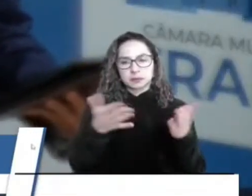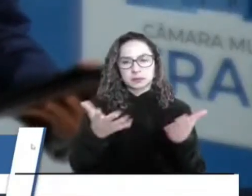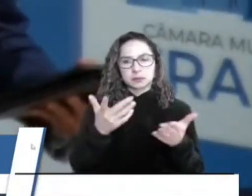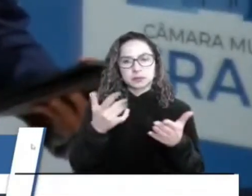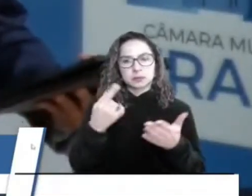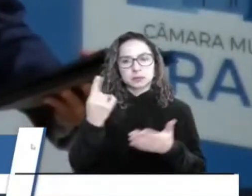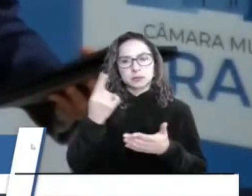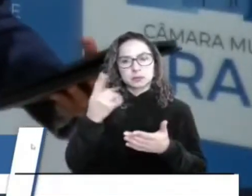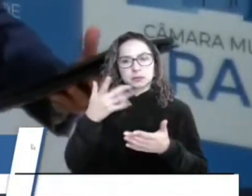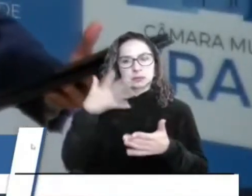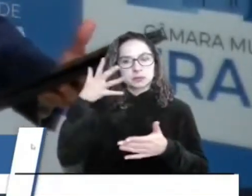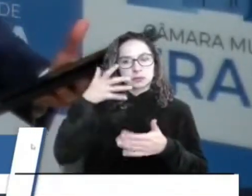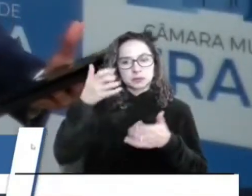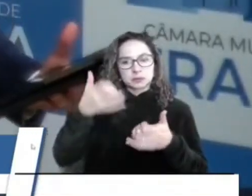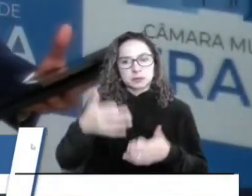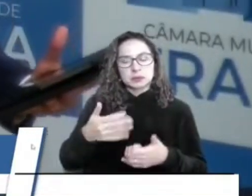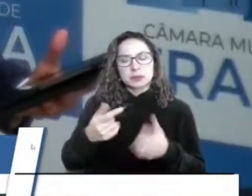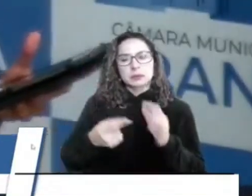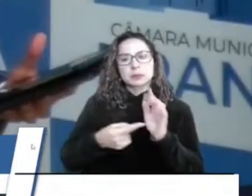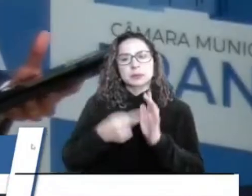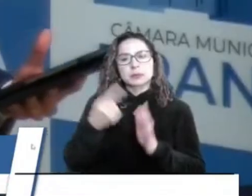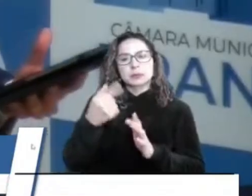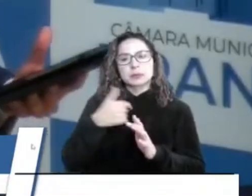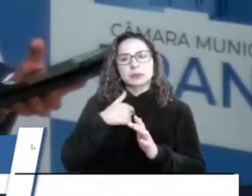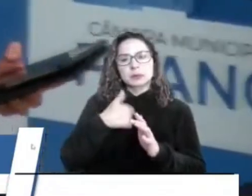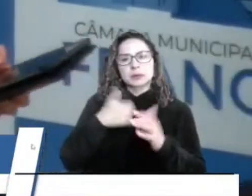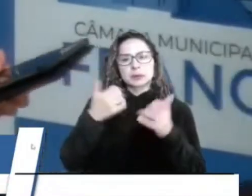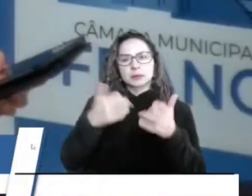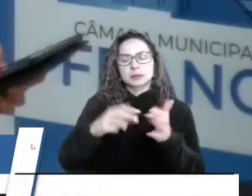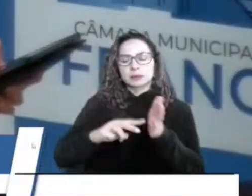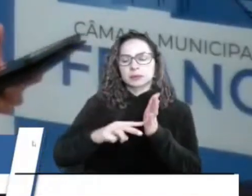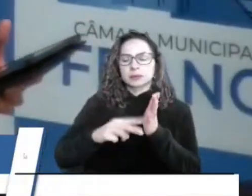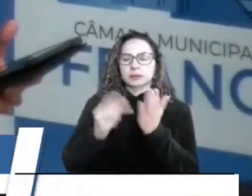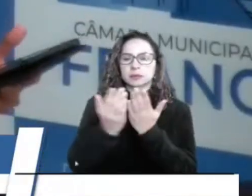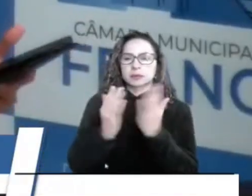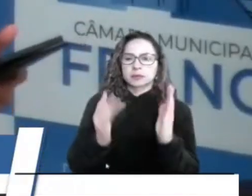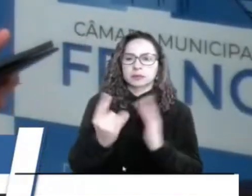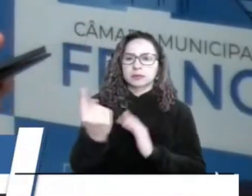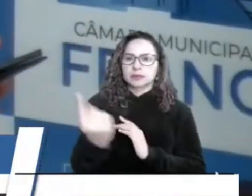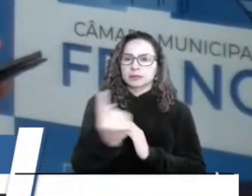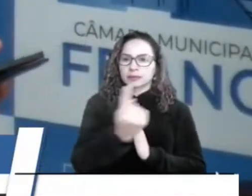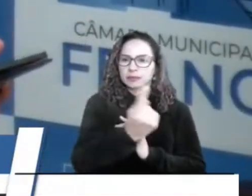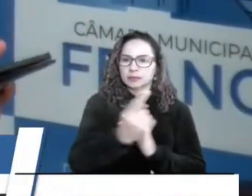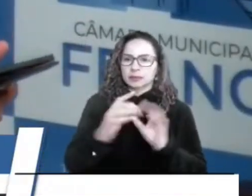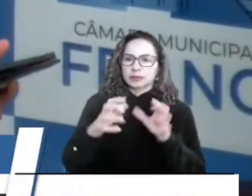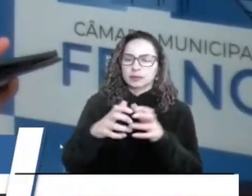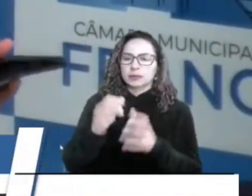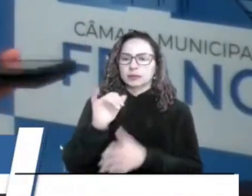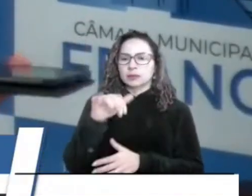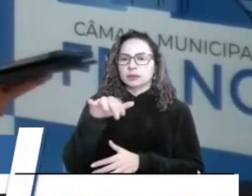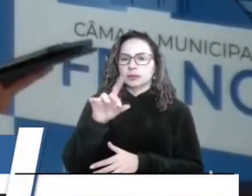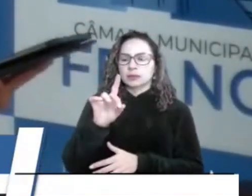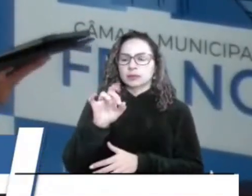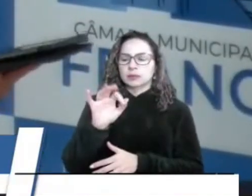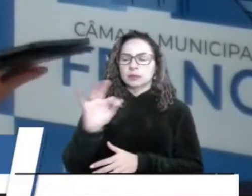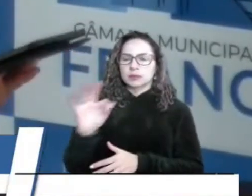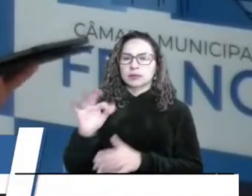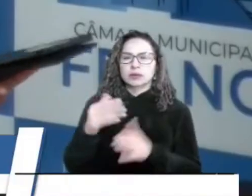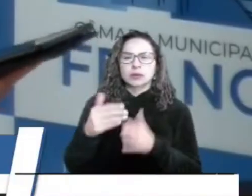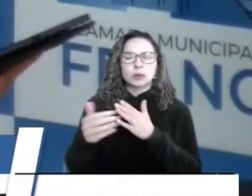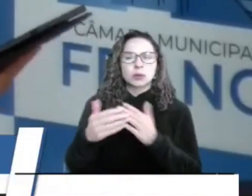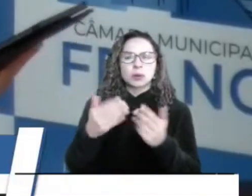Quero, primeiramente, colocar o sindicato à disposição dos nossos companheiros da INDEF para qualquer